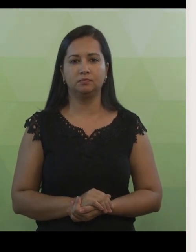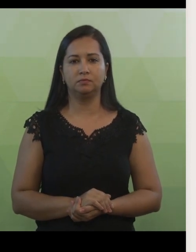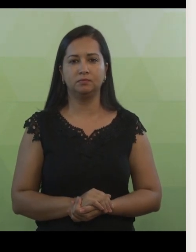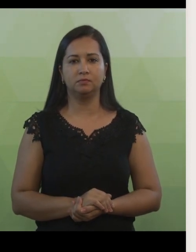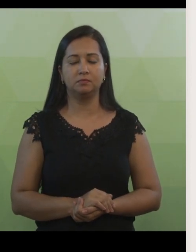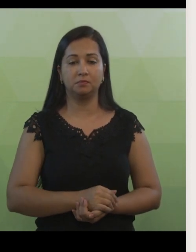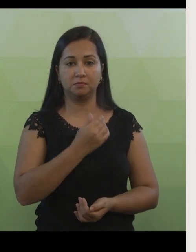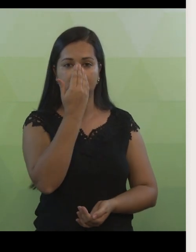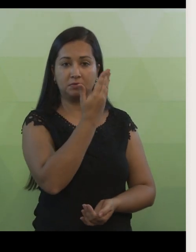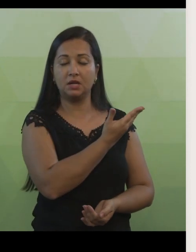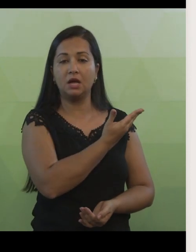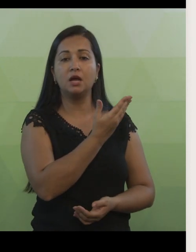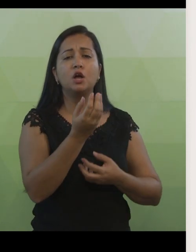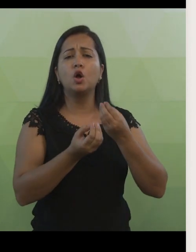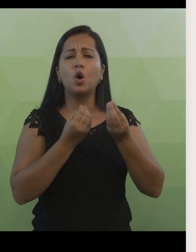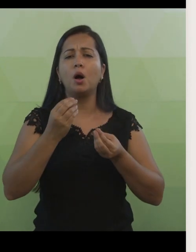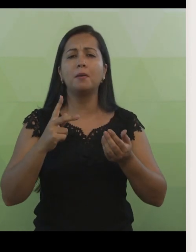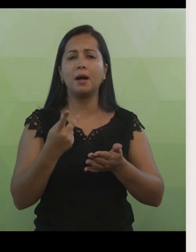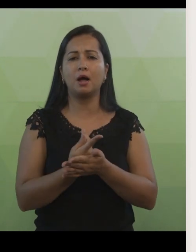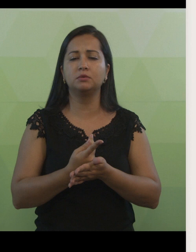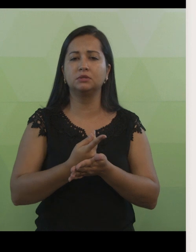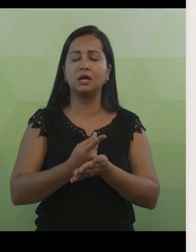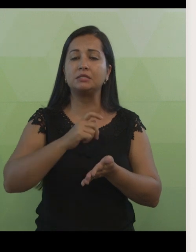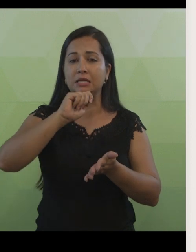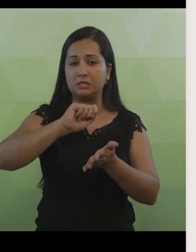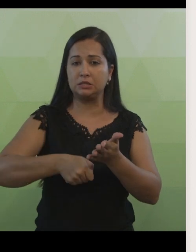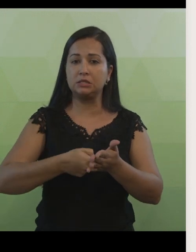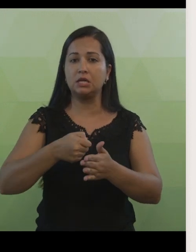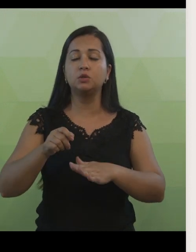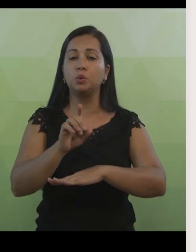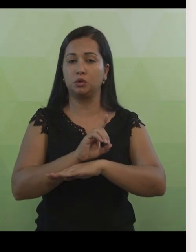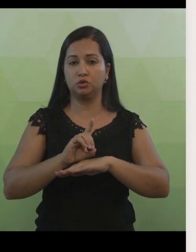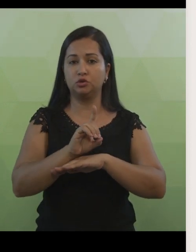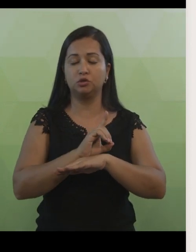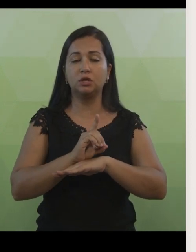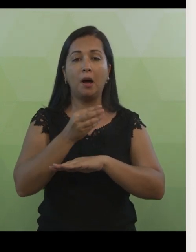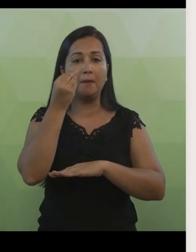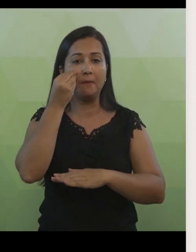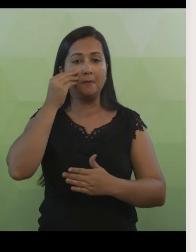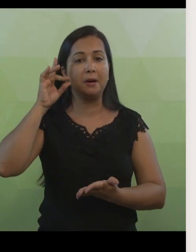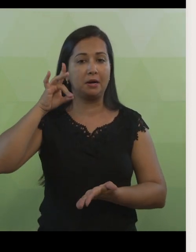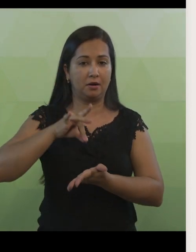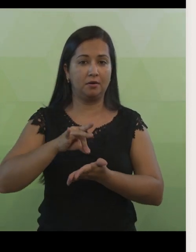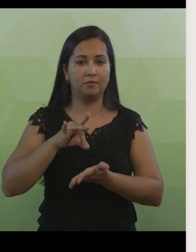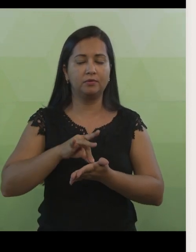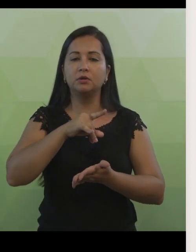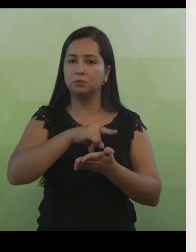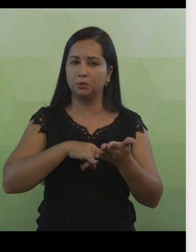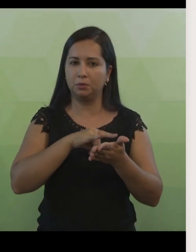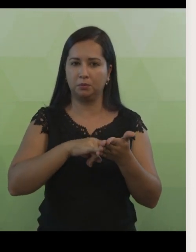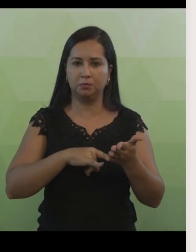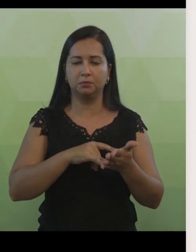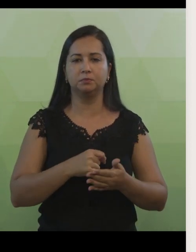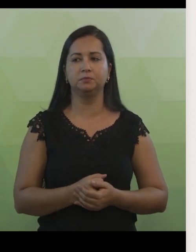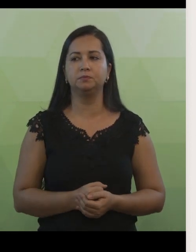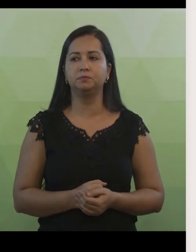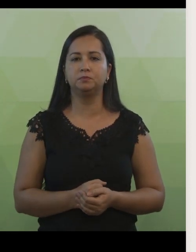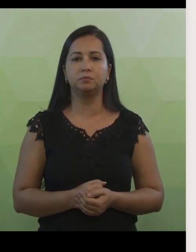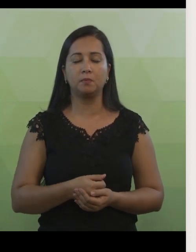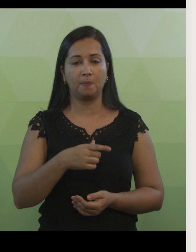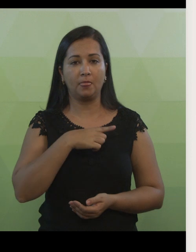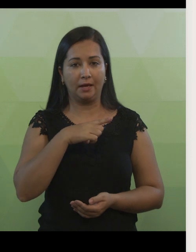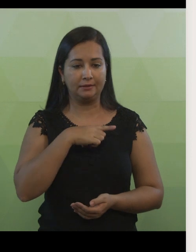Então, como funciona a assinatura digital? Para garantir a autenticidade, a autoria e a integridade de um documento. Você tem o